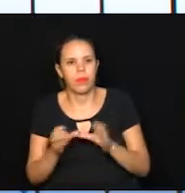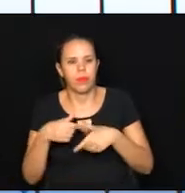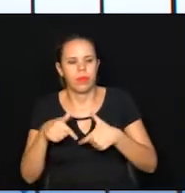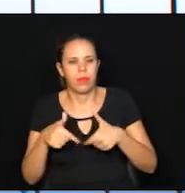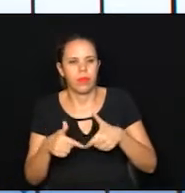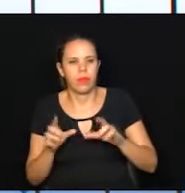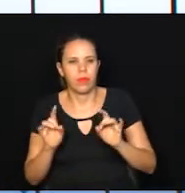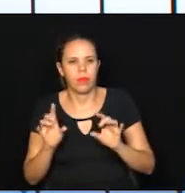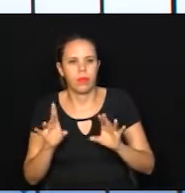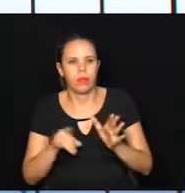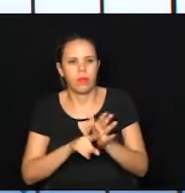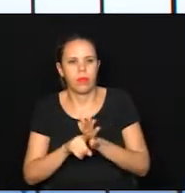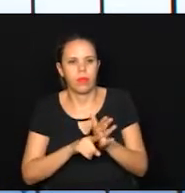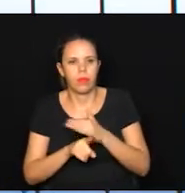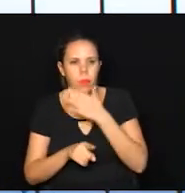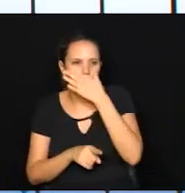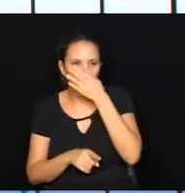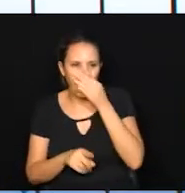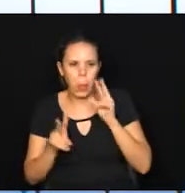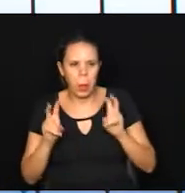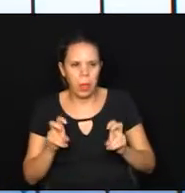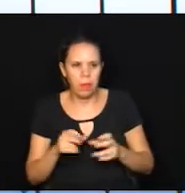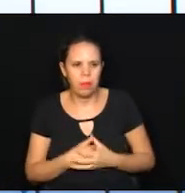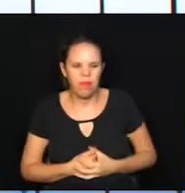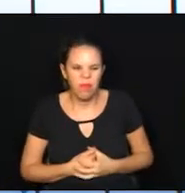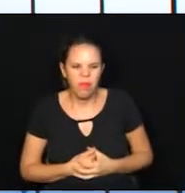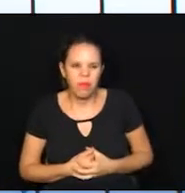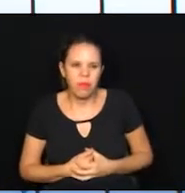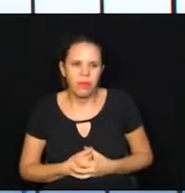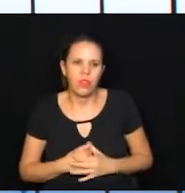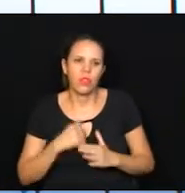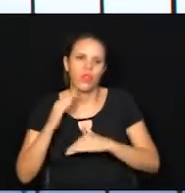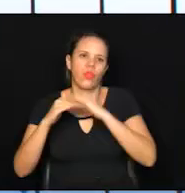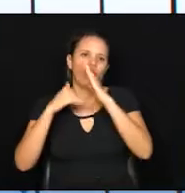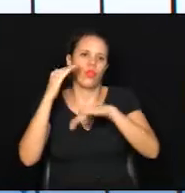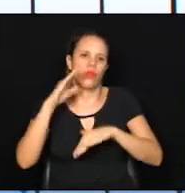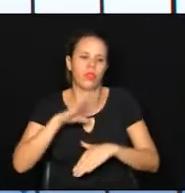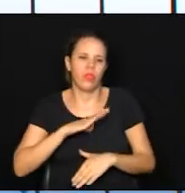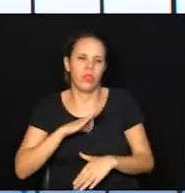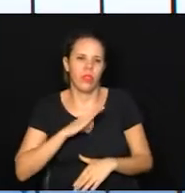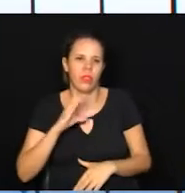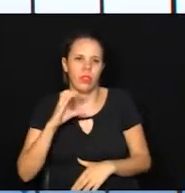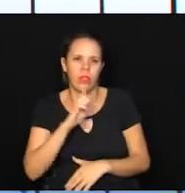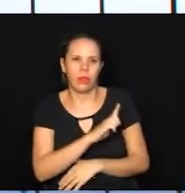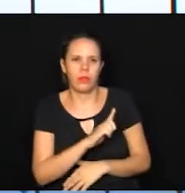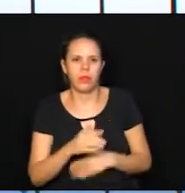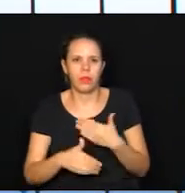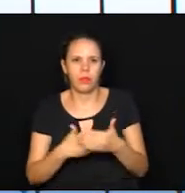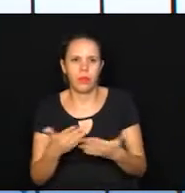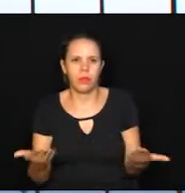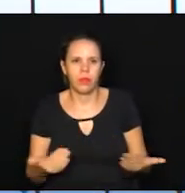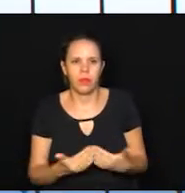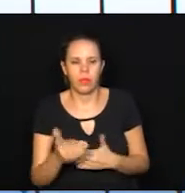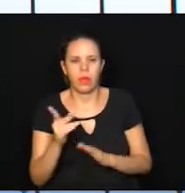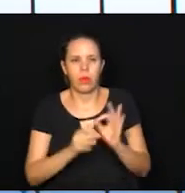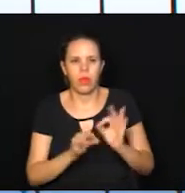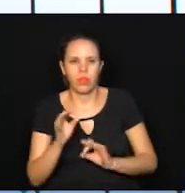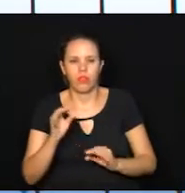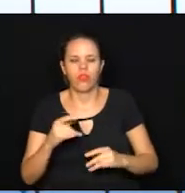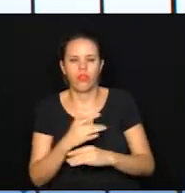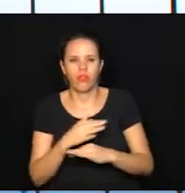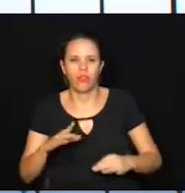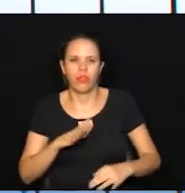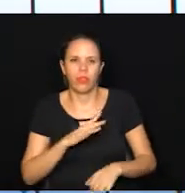Comissão Especial de Estudos, que trata justamente do desenvolvimento daquela região a partir do plano diretor